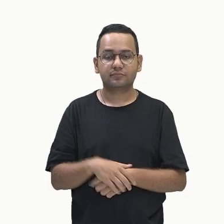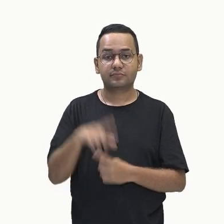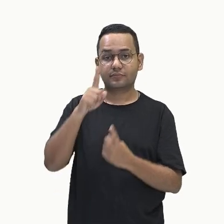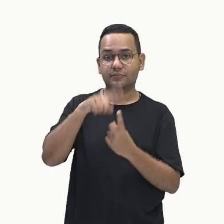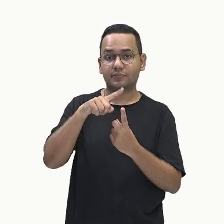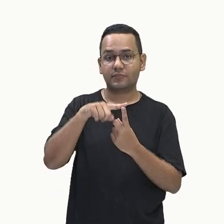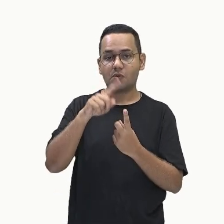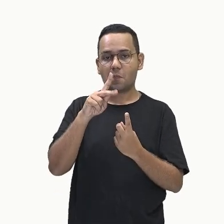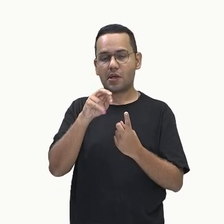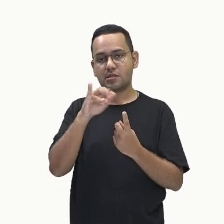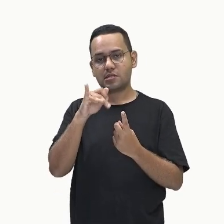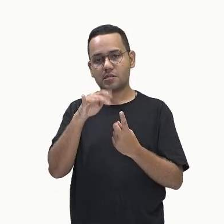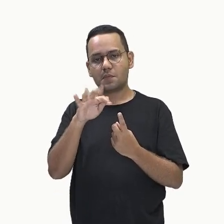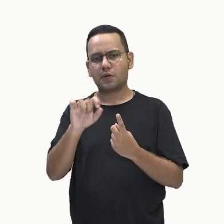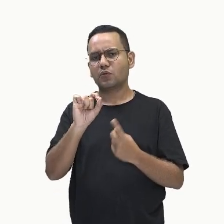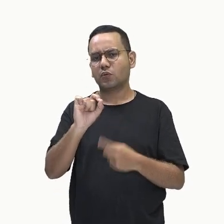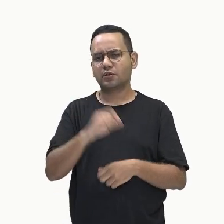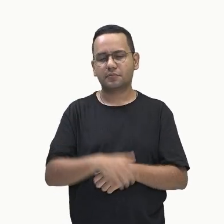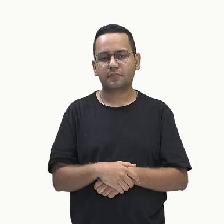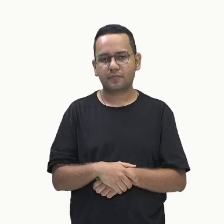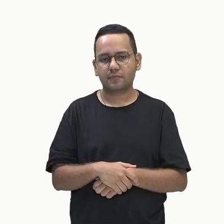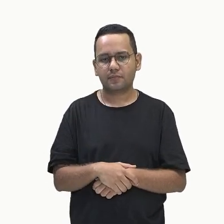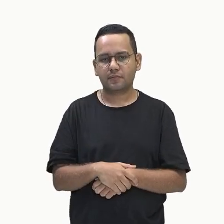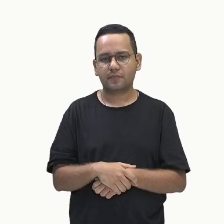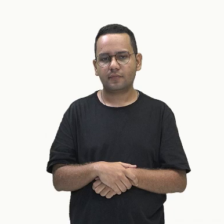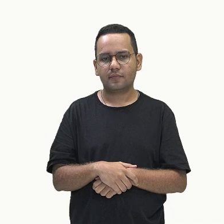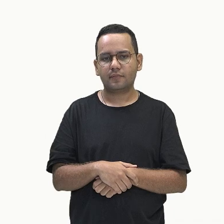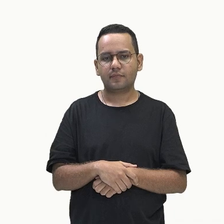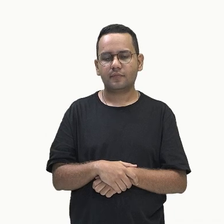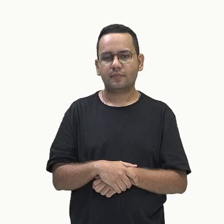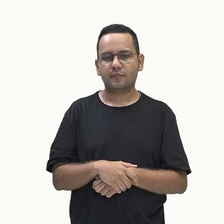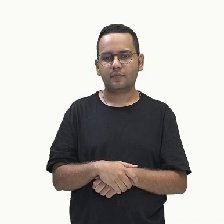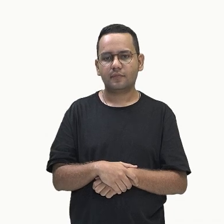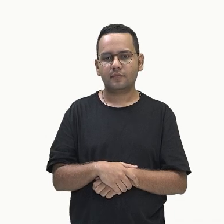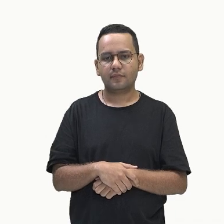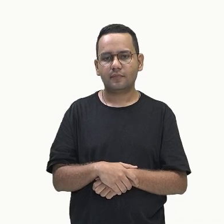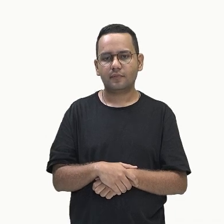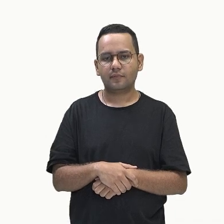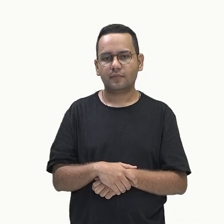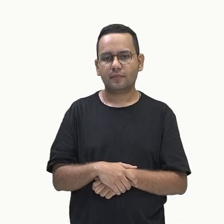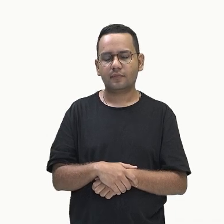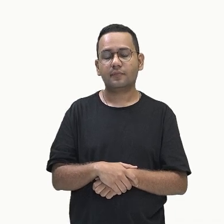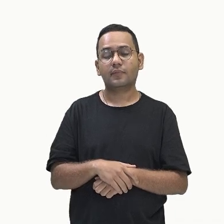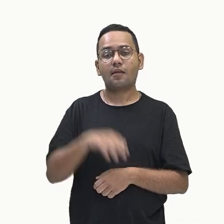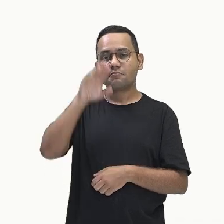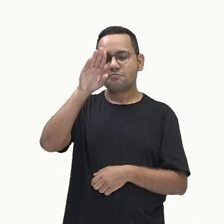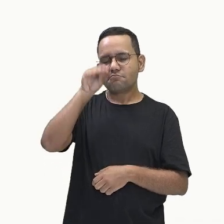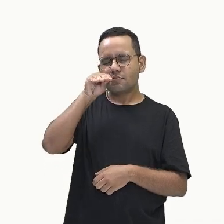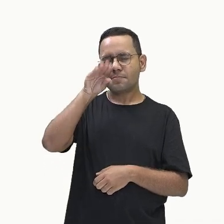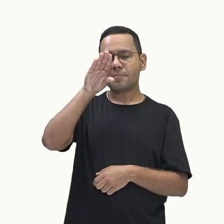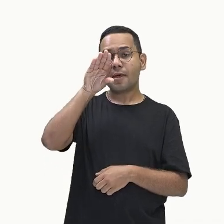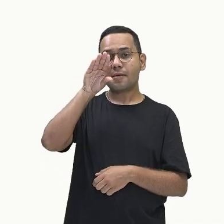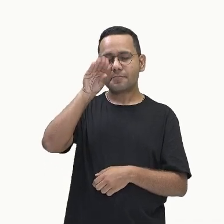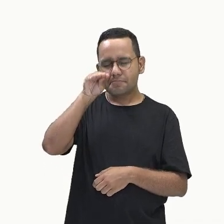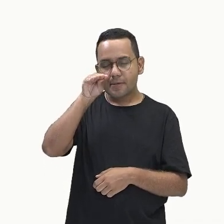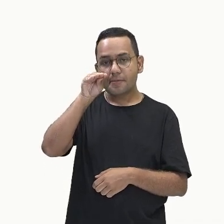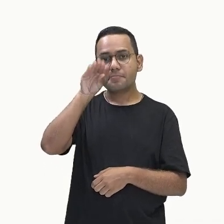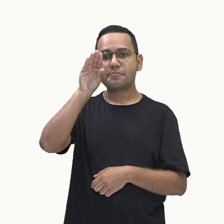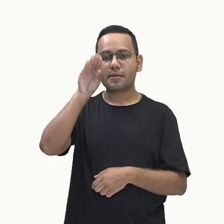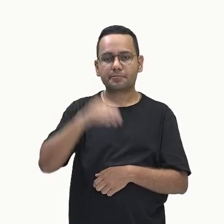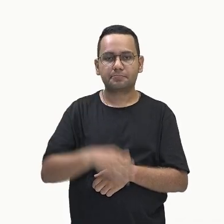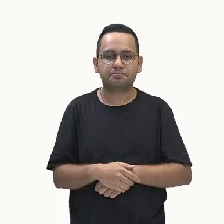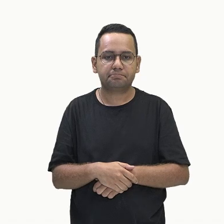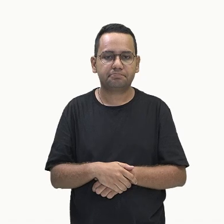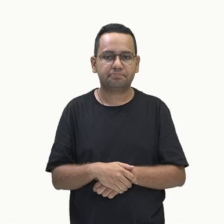parasimpática vai lá e faz o quê? Contrai novamente a sua pupila, certo? Então, a